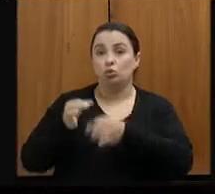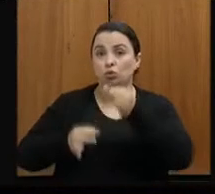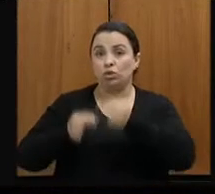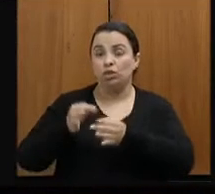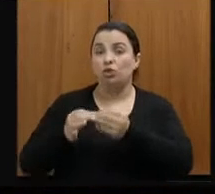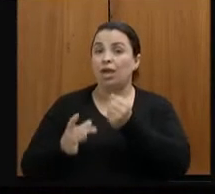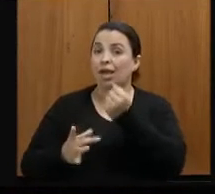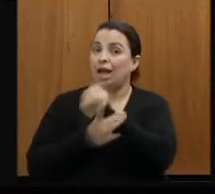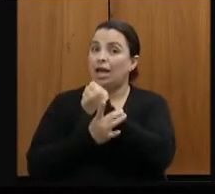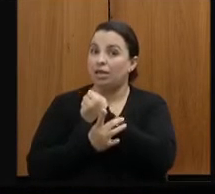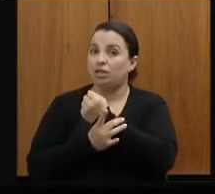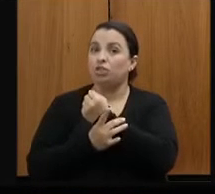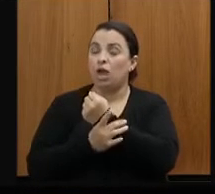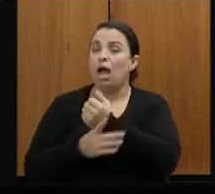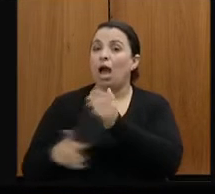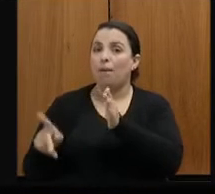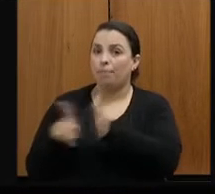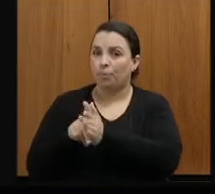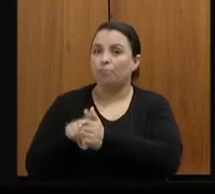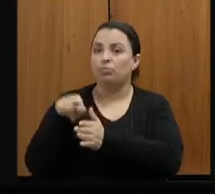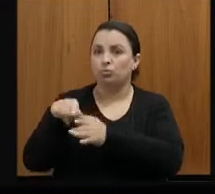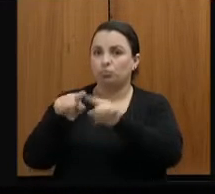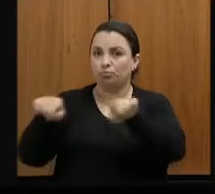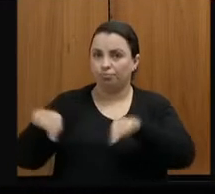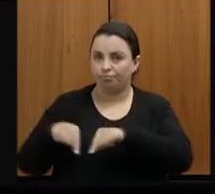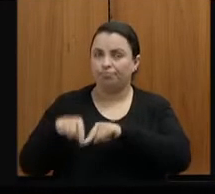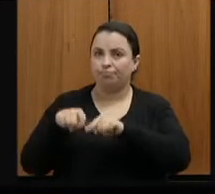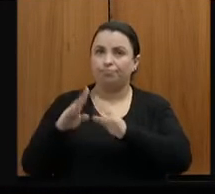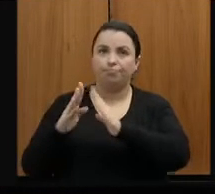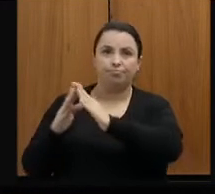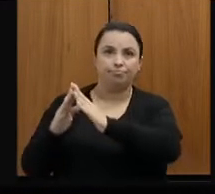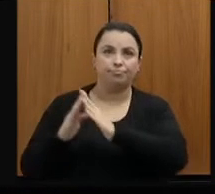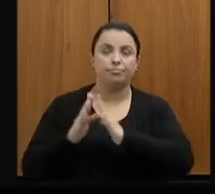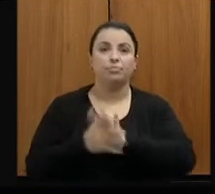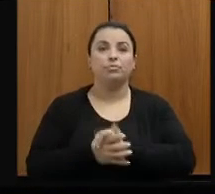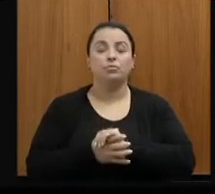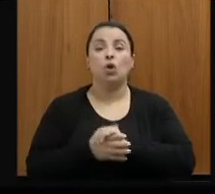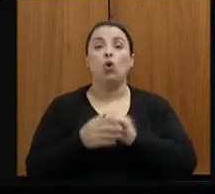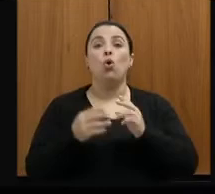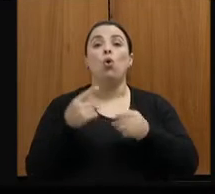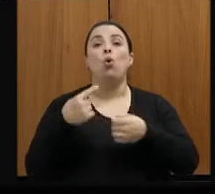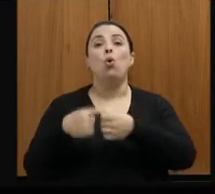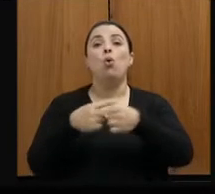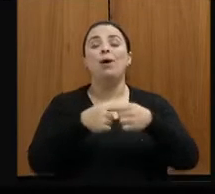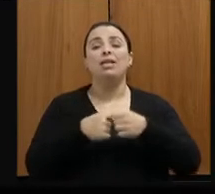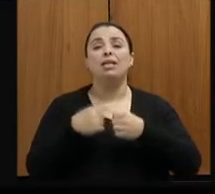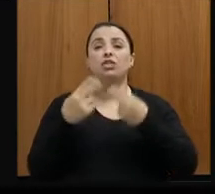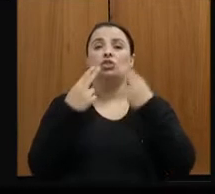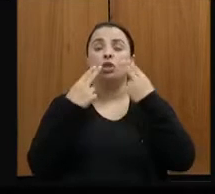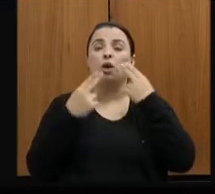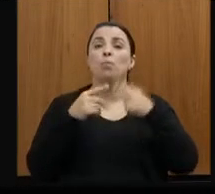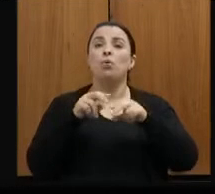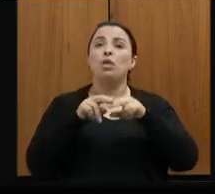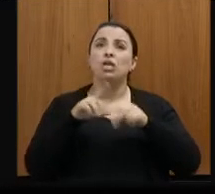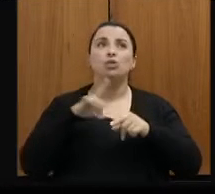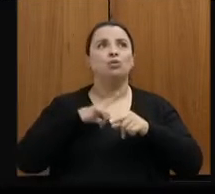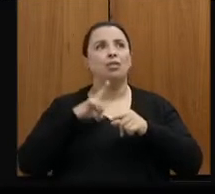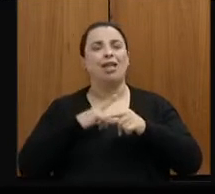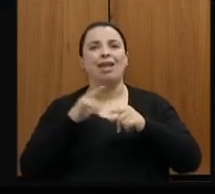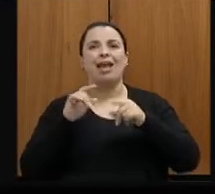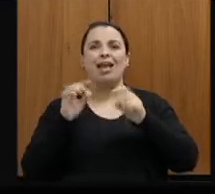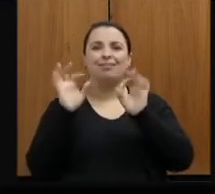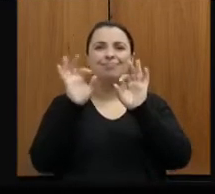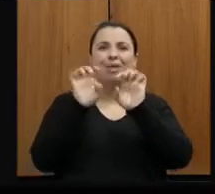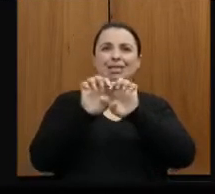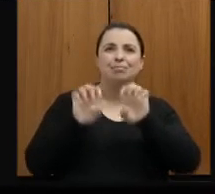propriedade. Urbanístico, porque envolve ali o desenho da cidade, envolve realmente as confrontações de lotes, então ele envolve o